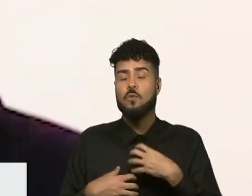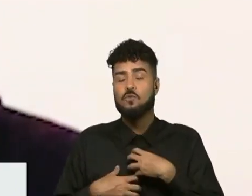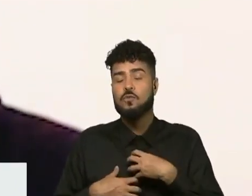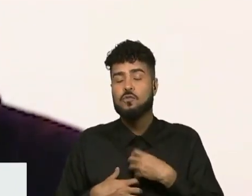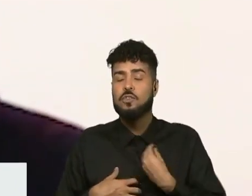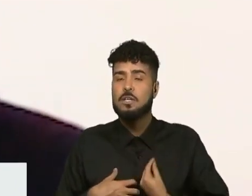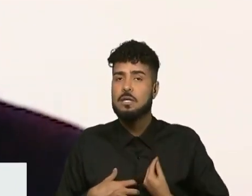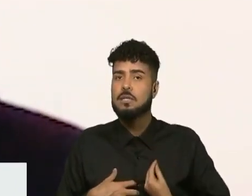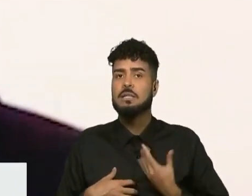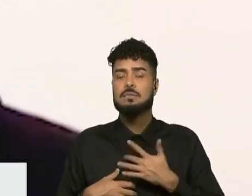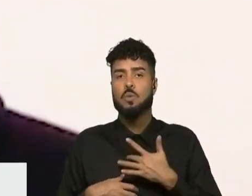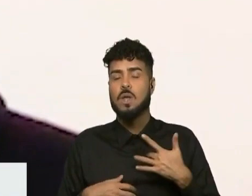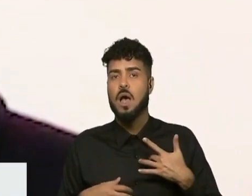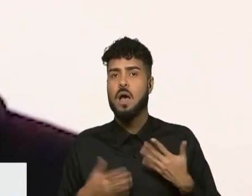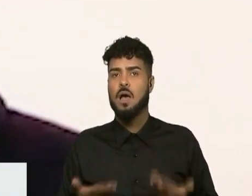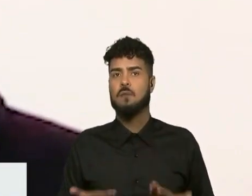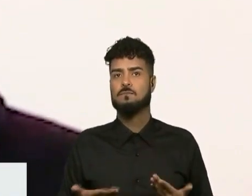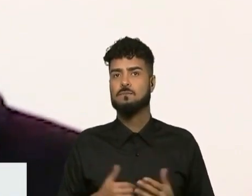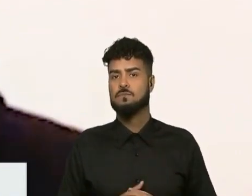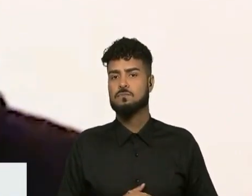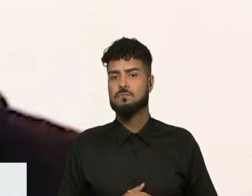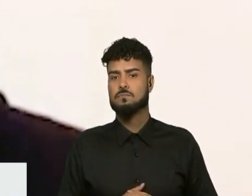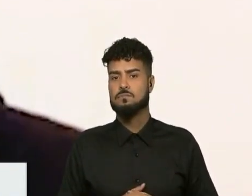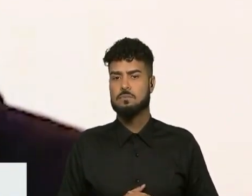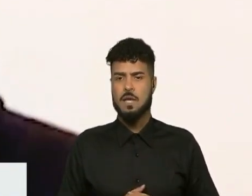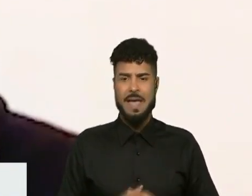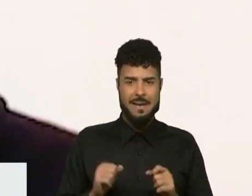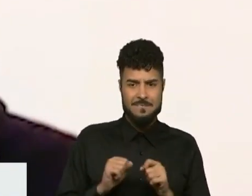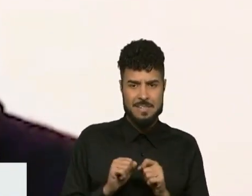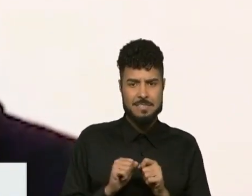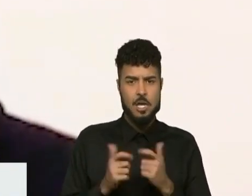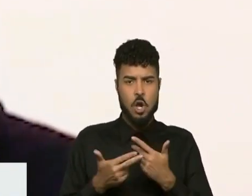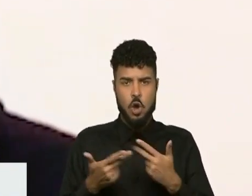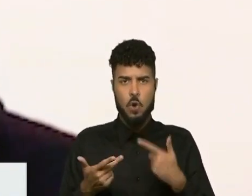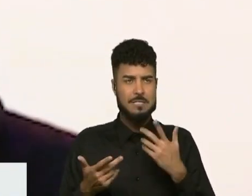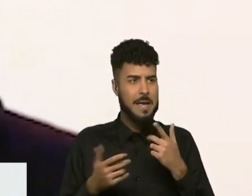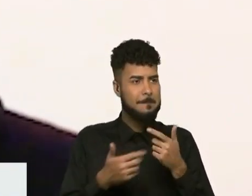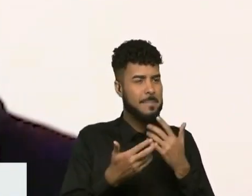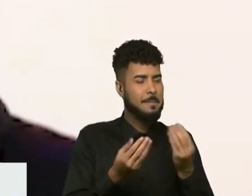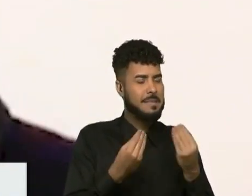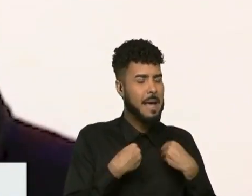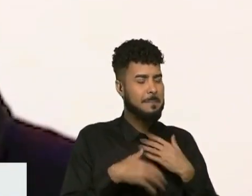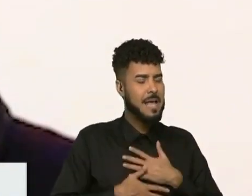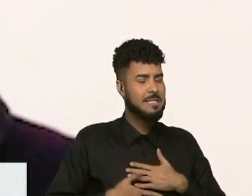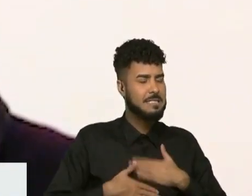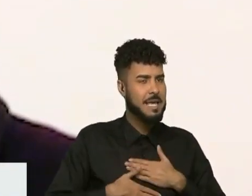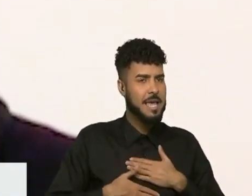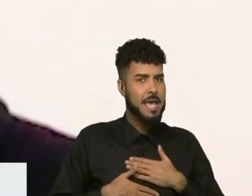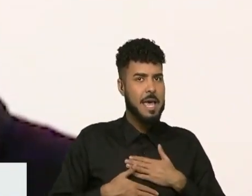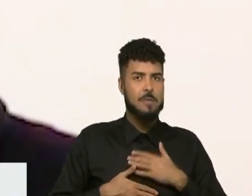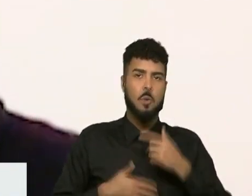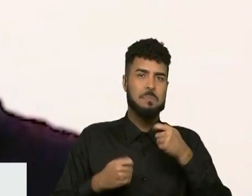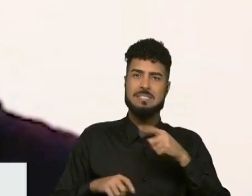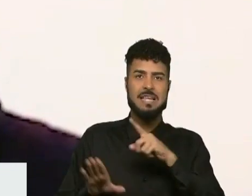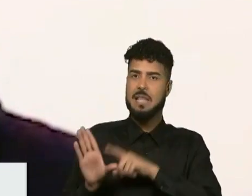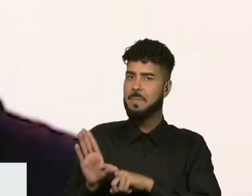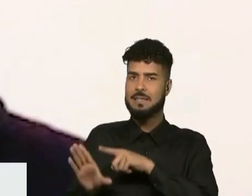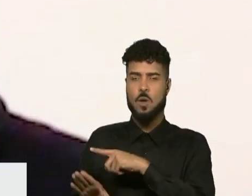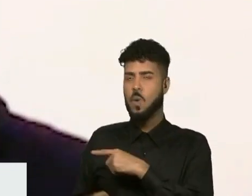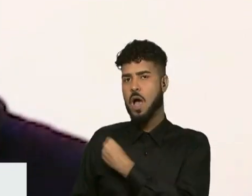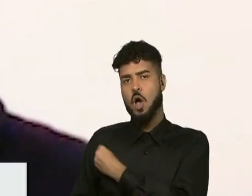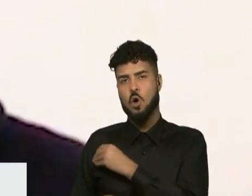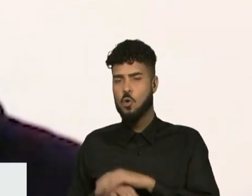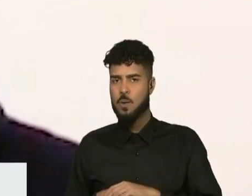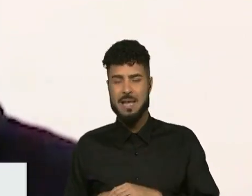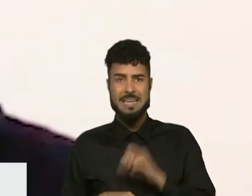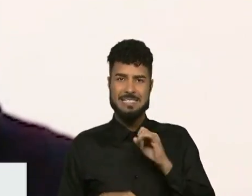vida obviamente saudável, para coisas concorrerem com álcool, vamos dizer assim. Quando a vida está boa, quando a gente está de barriga cheia,